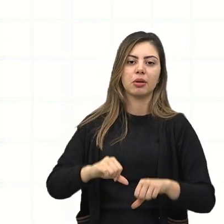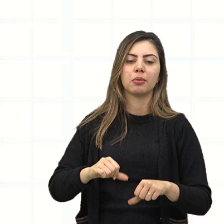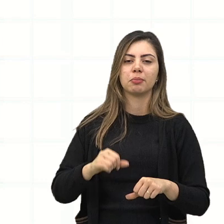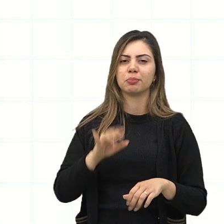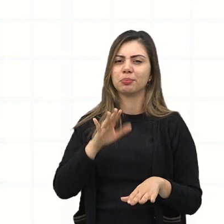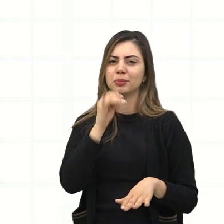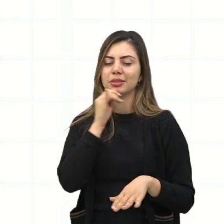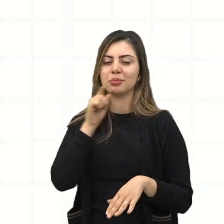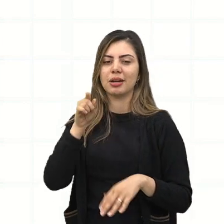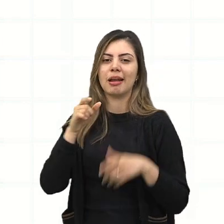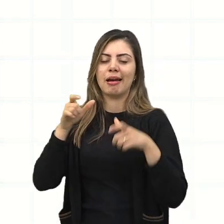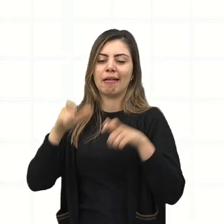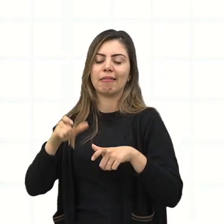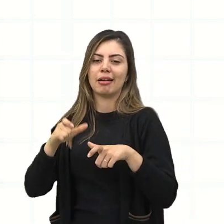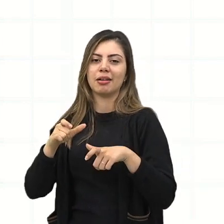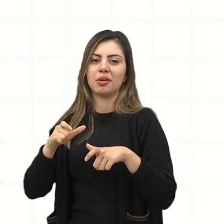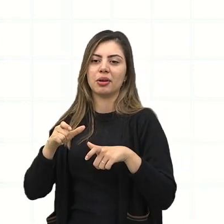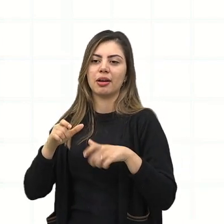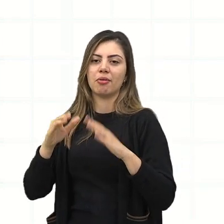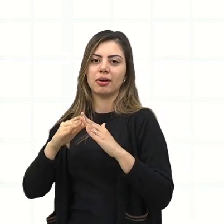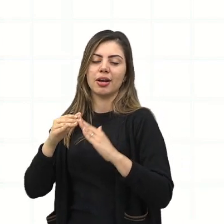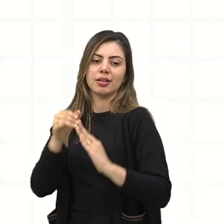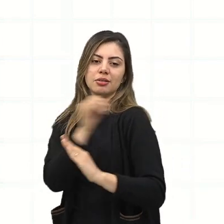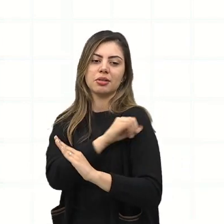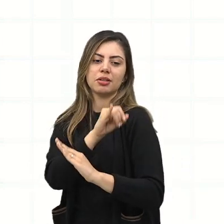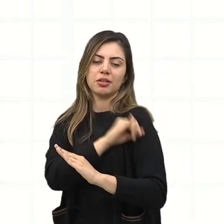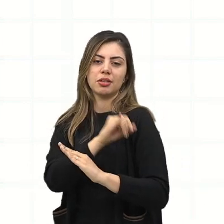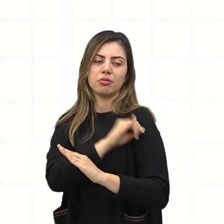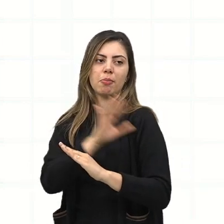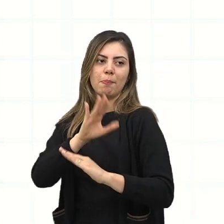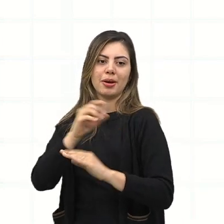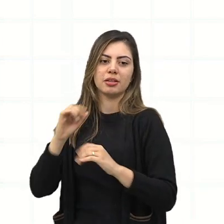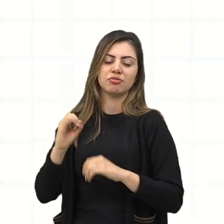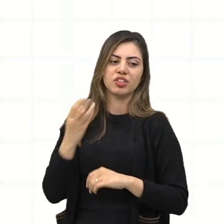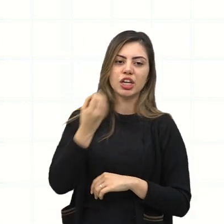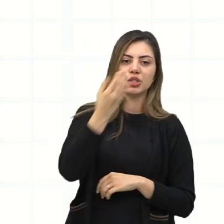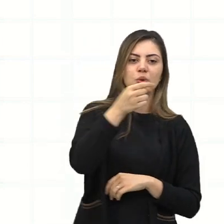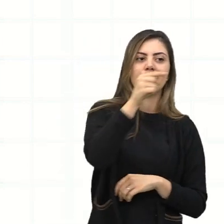Chile, viu o terremoto e ficou, nossa, mas lá no Rio de Janeiro...